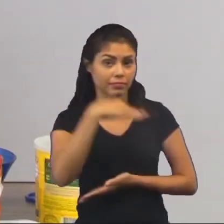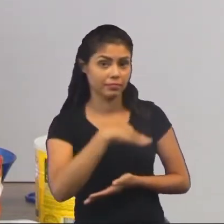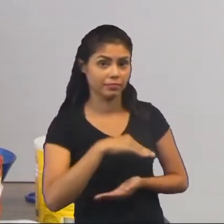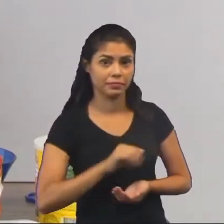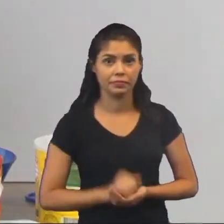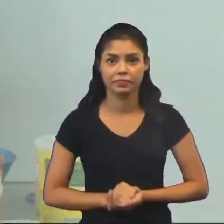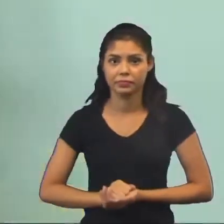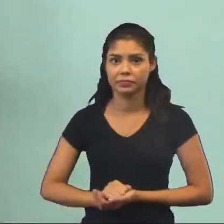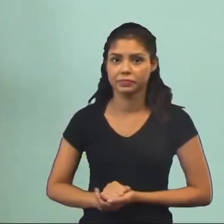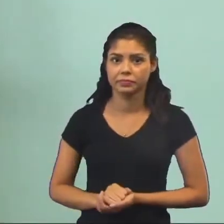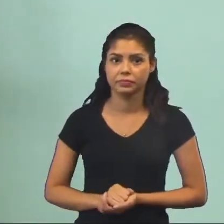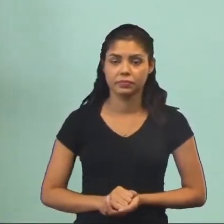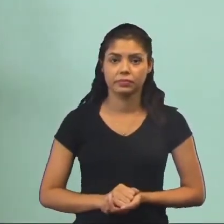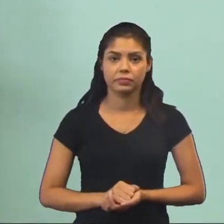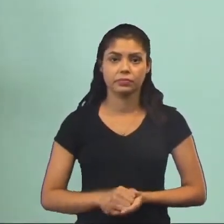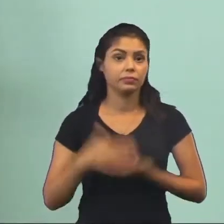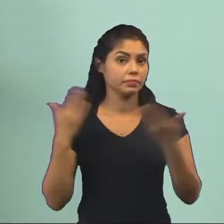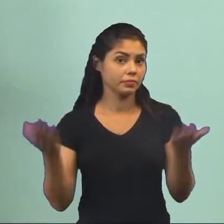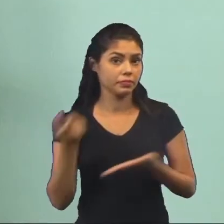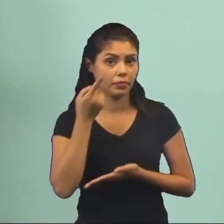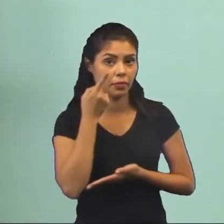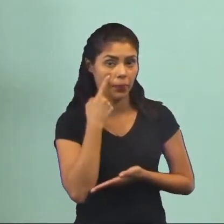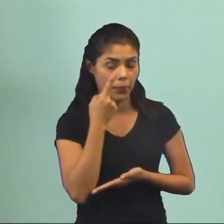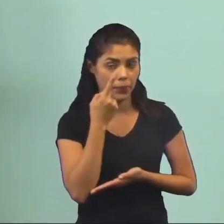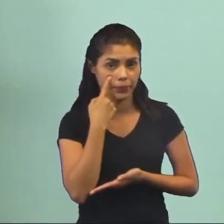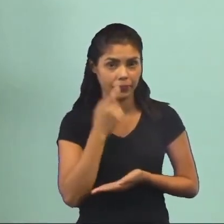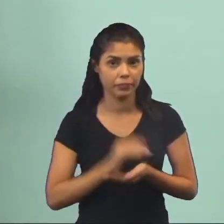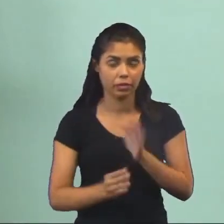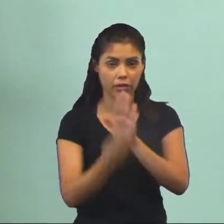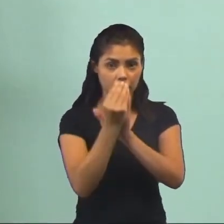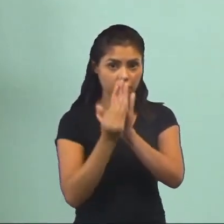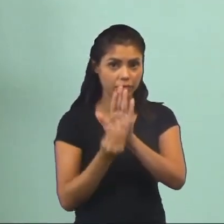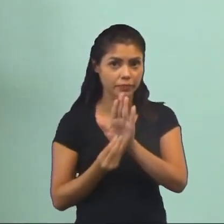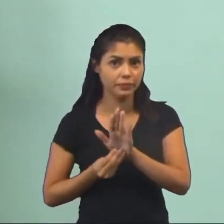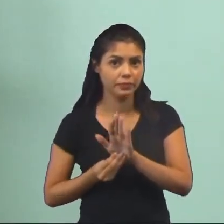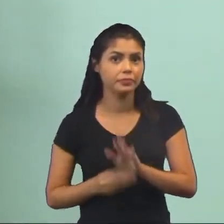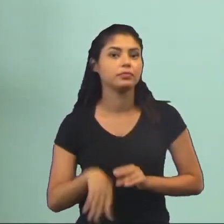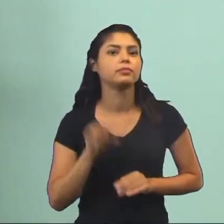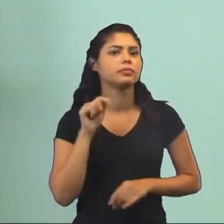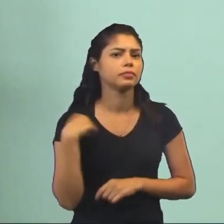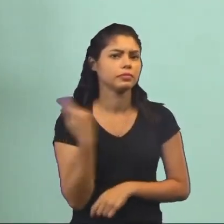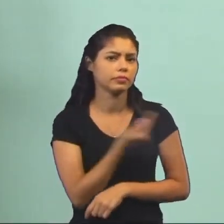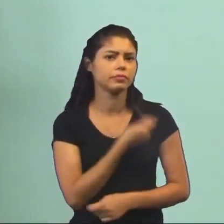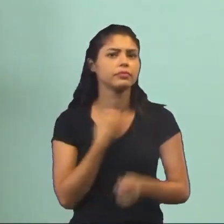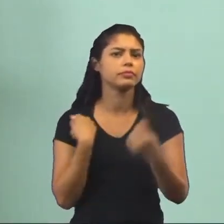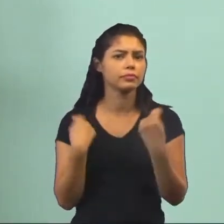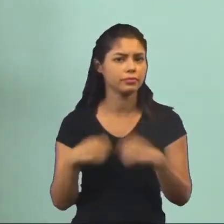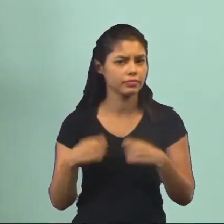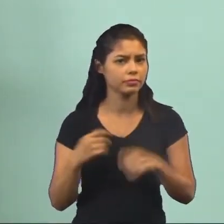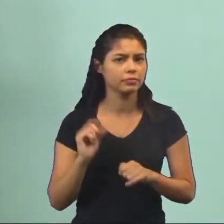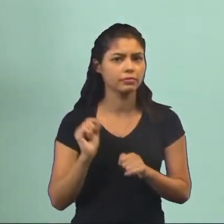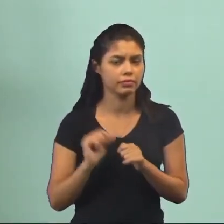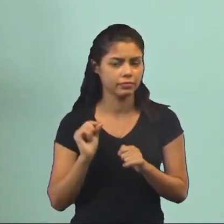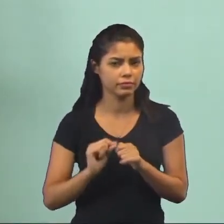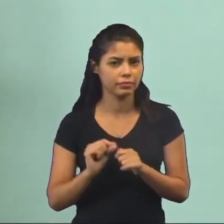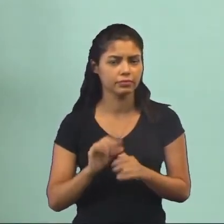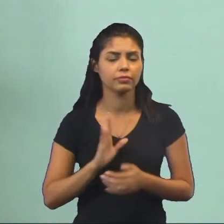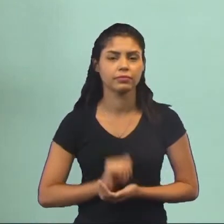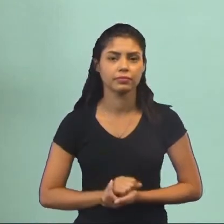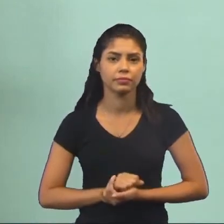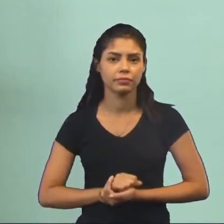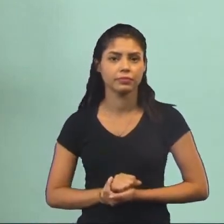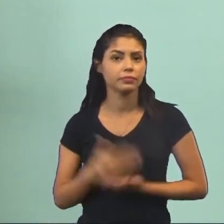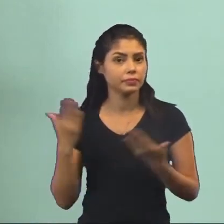lá? Então, olha os ingredientes. O que nós vamos precisar para fazer esta